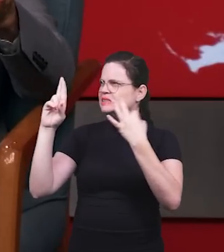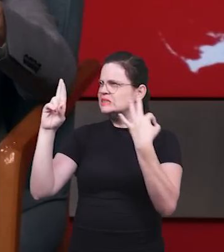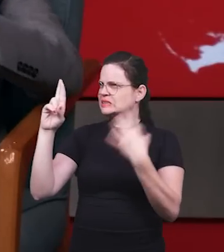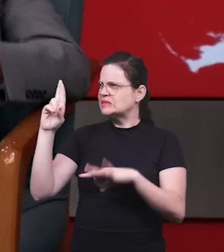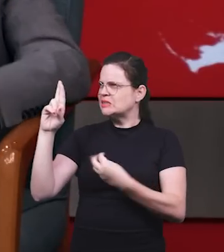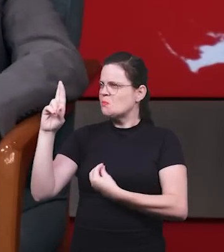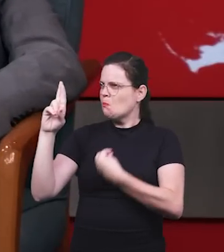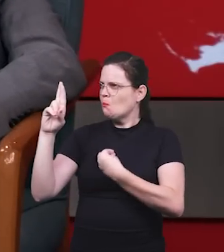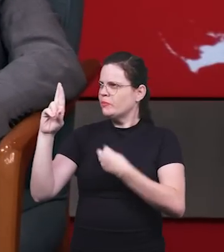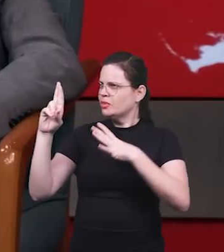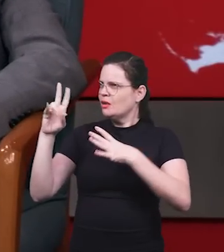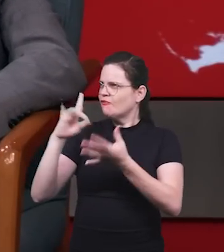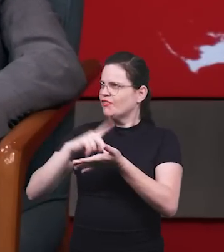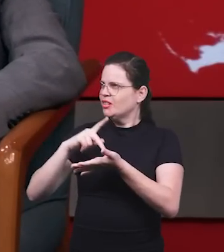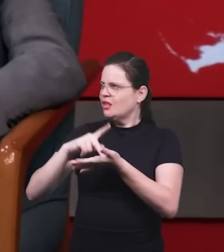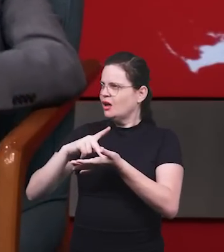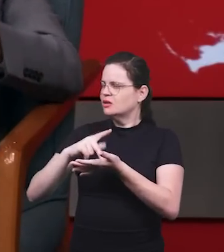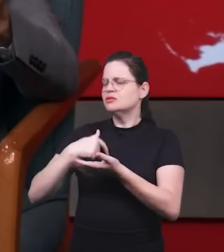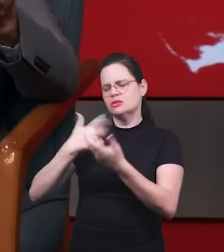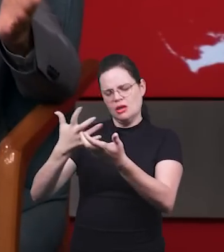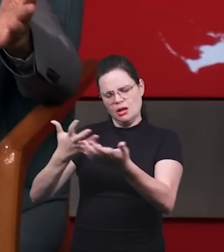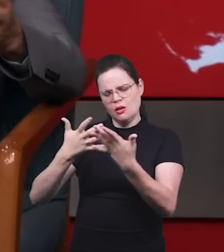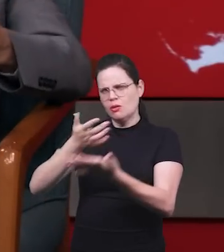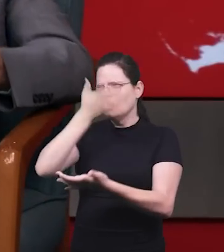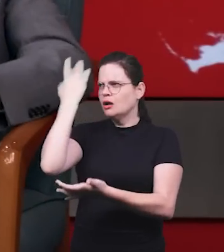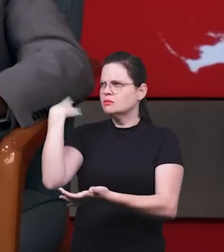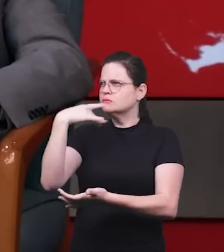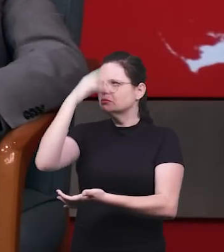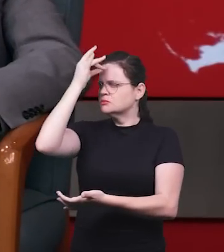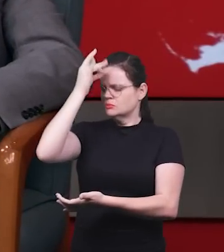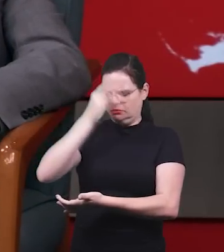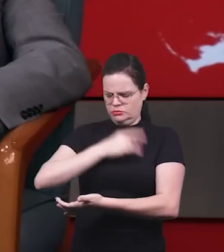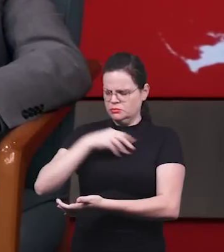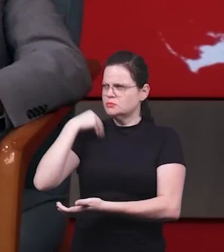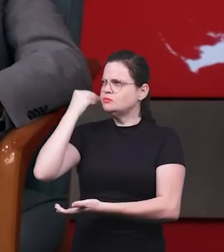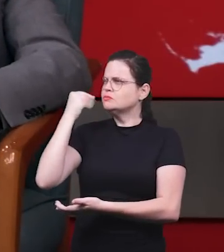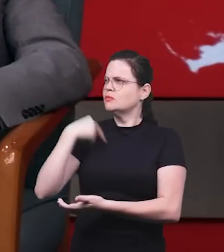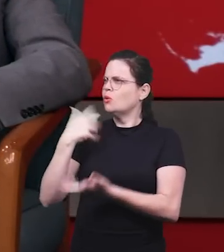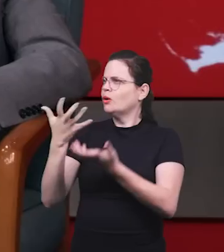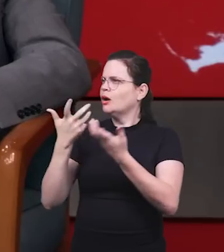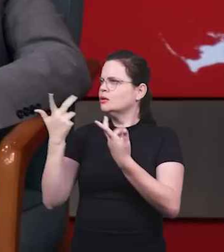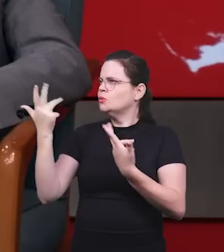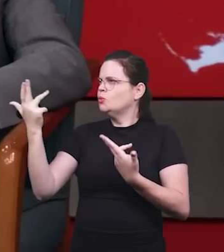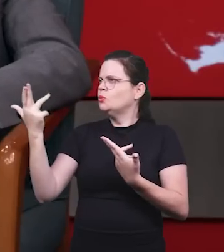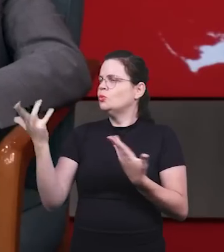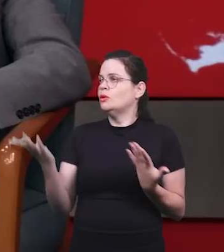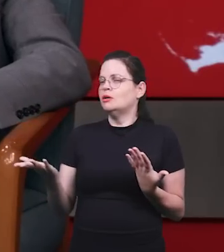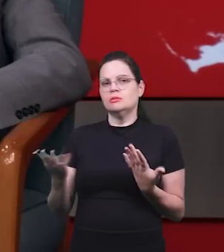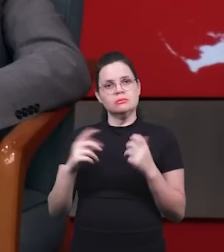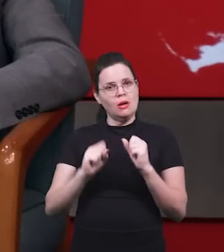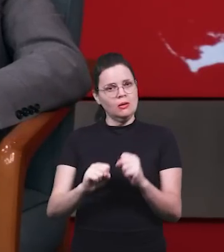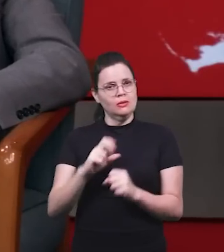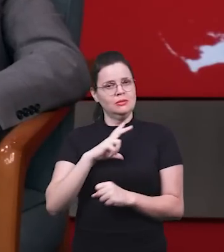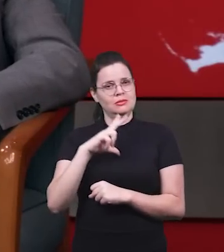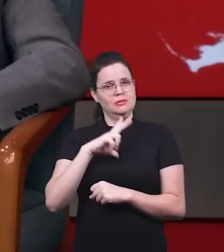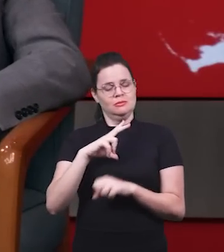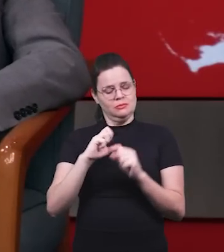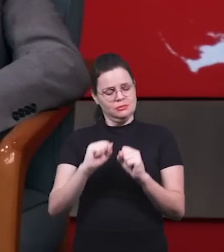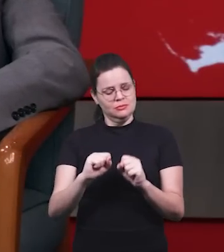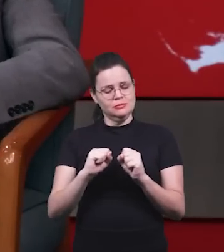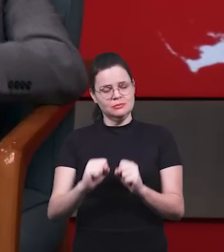bênção existe, eu quero ter a experiência dessa bênção do batismo com o Espírito Santo.